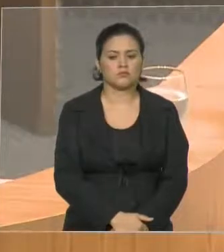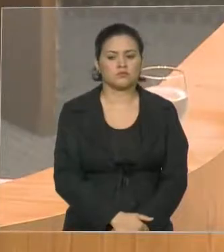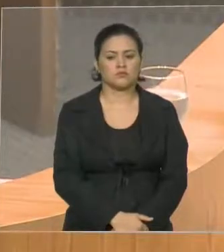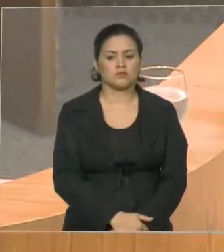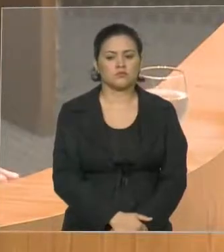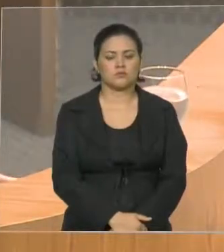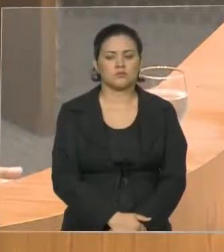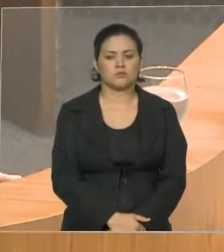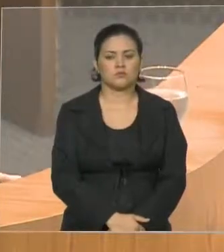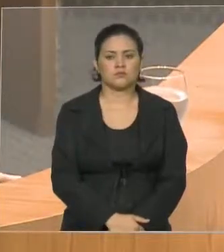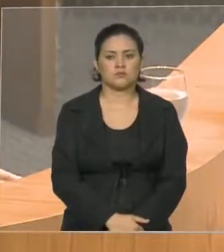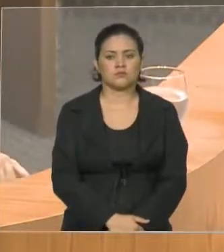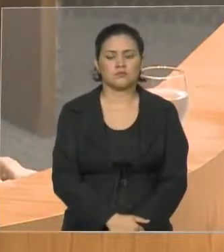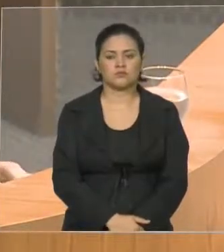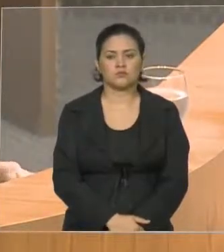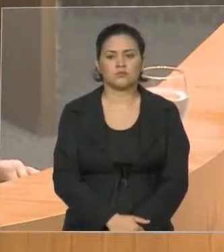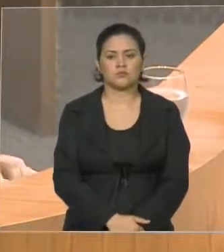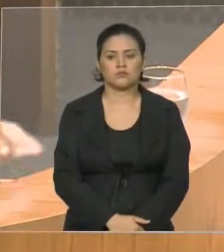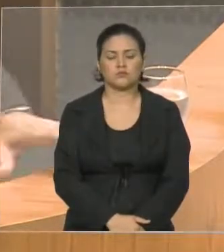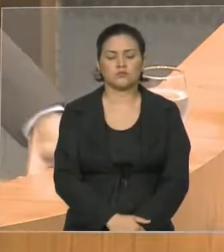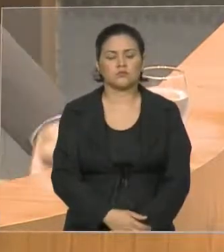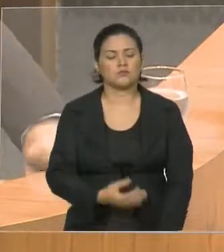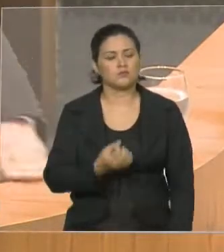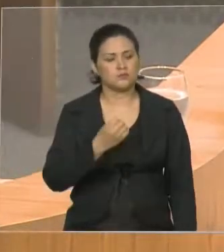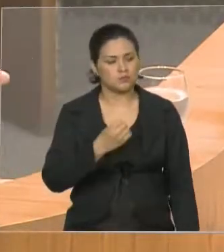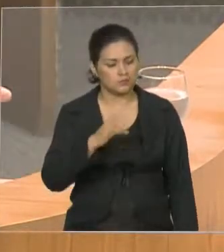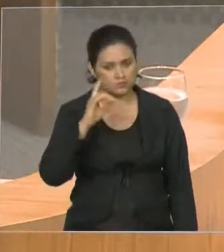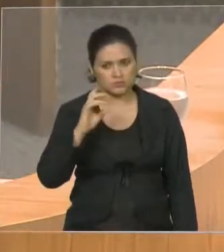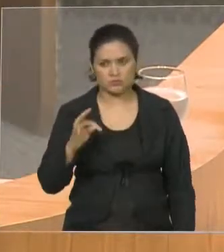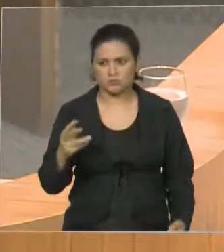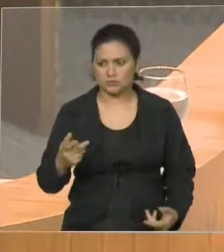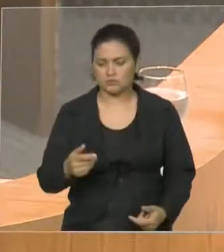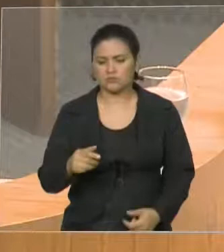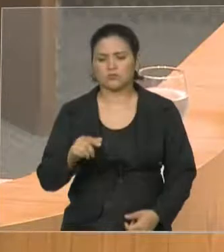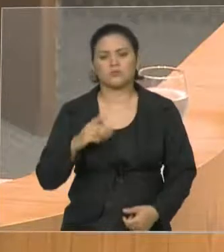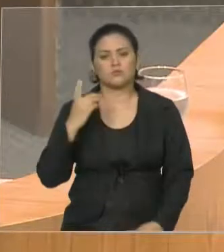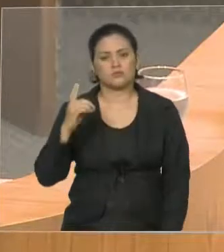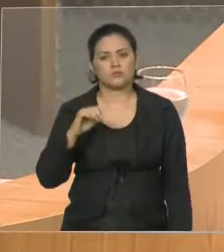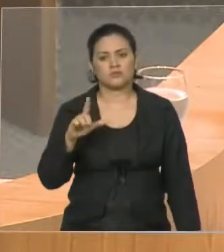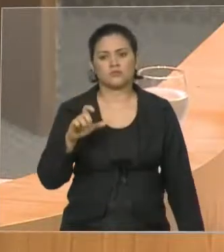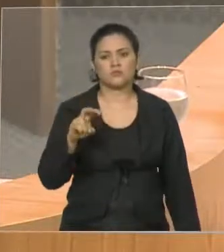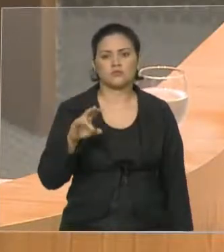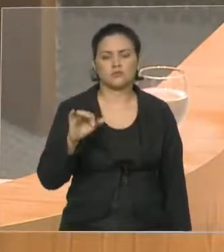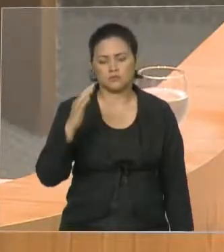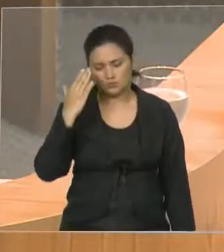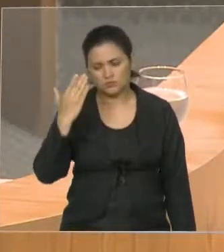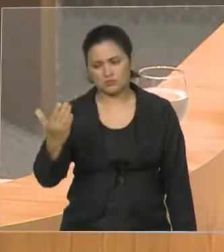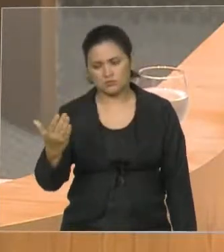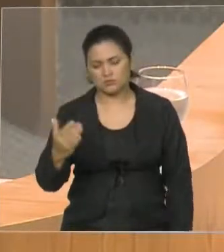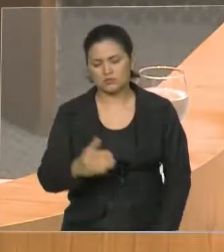Senhoras e senhores, deputado Levi, em especial, agradecer a sua benevolência